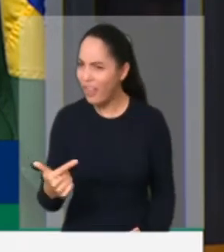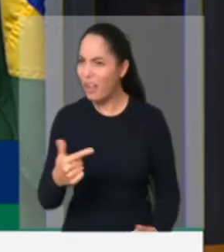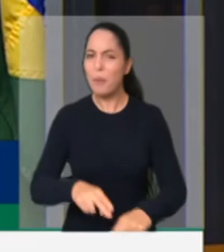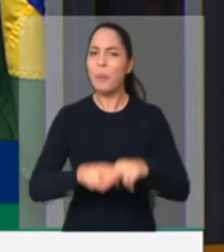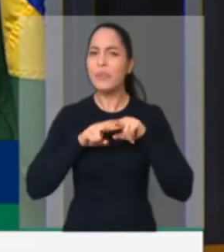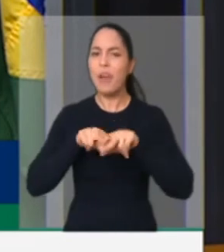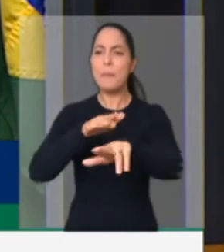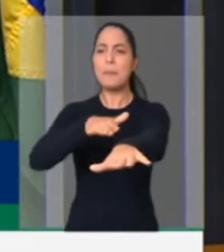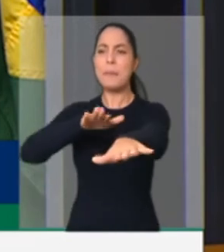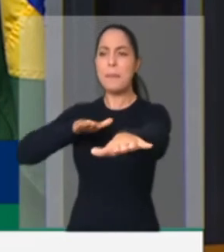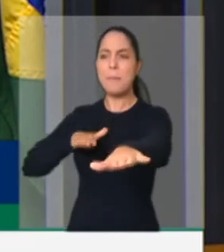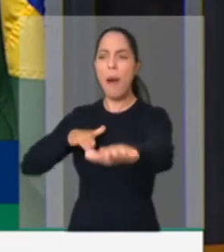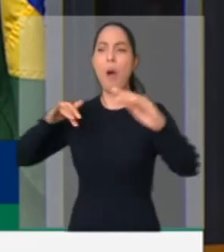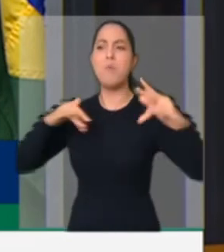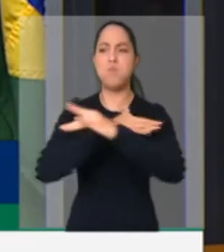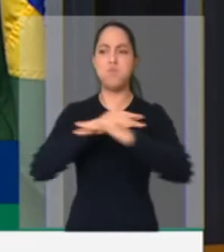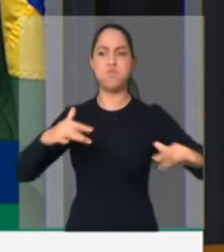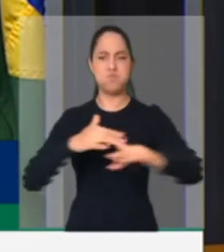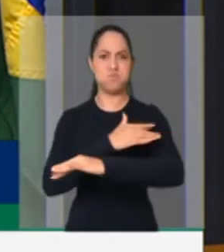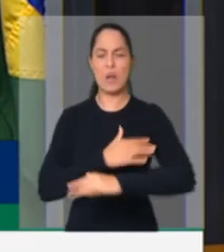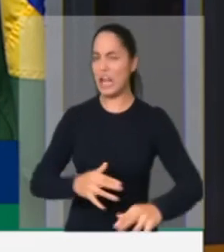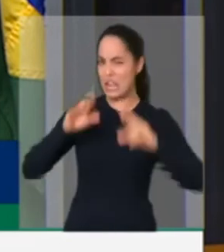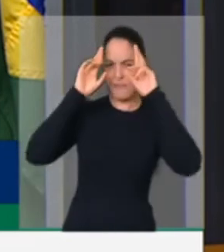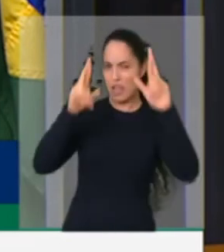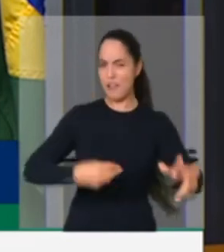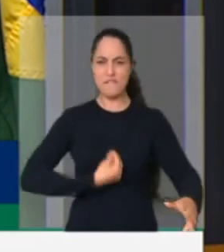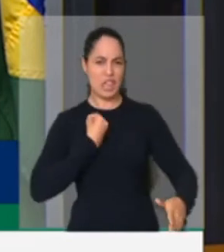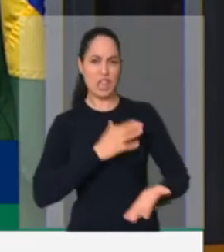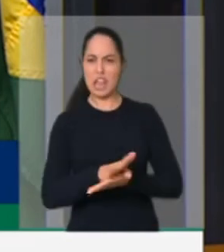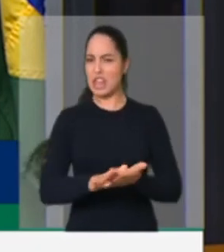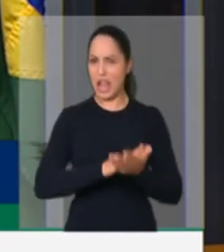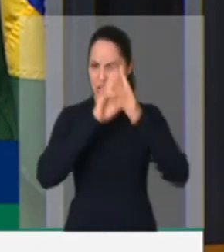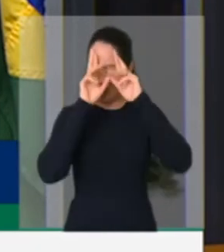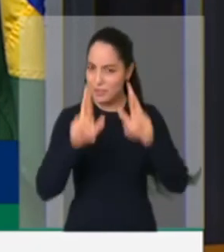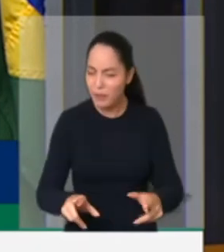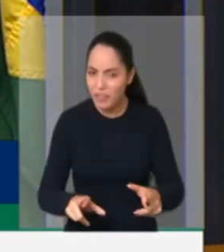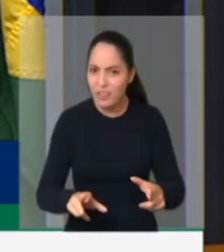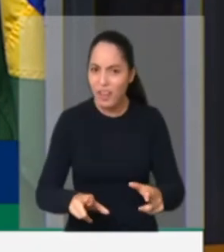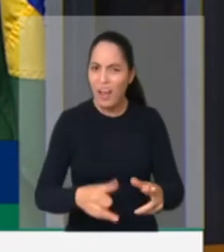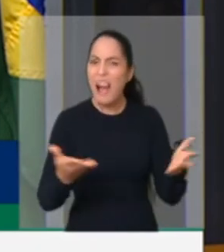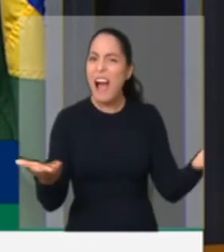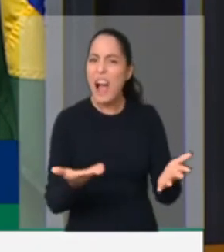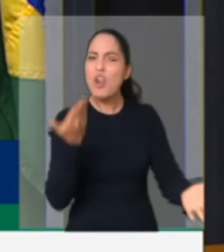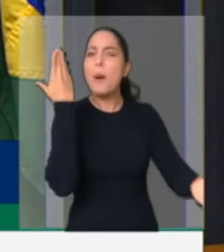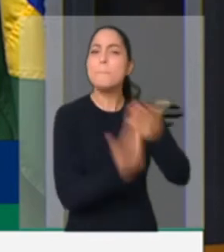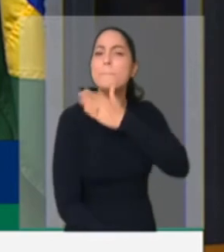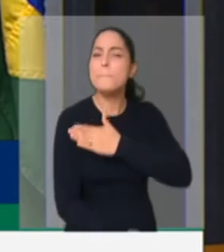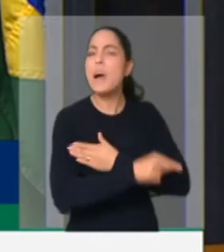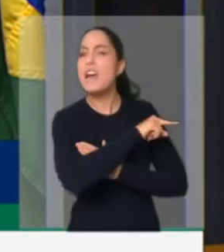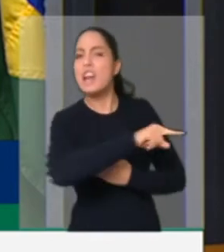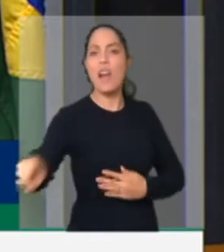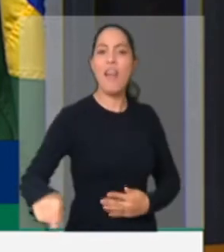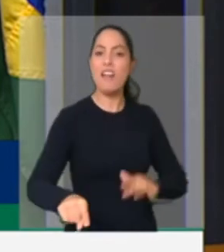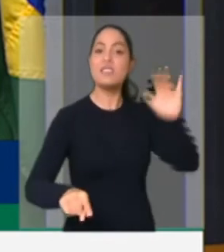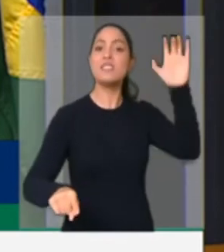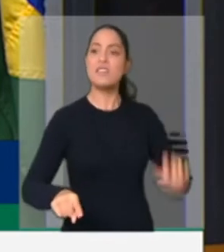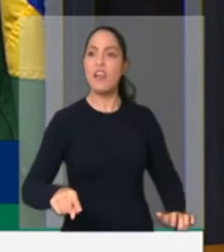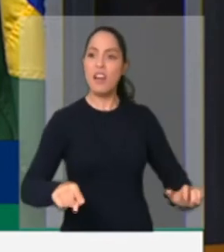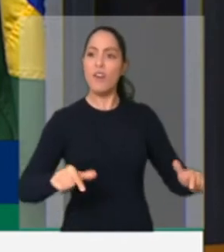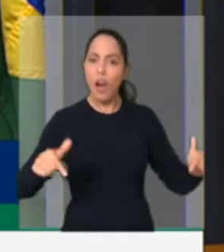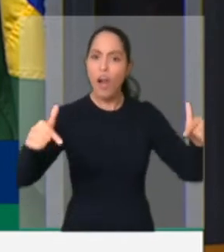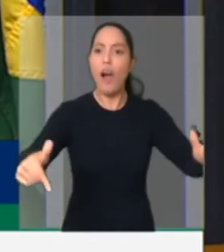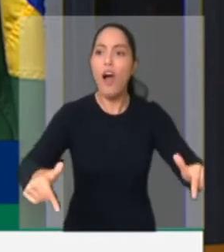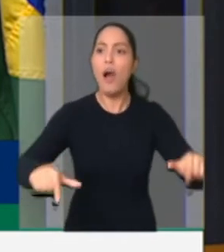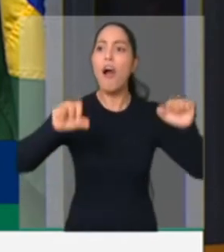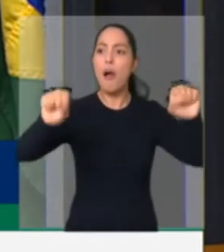motosseata para se aglomera não respeito às vidas tudo isso cai por terra Porque eles estão agora